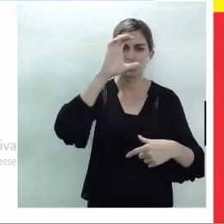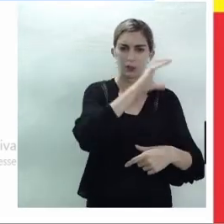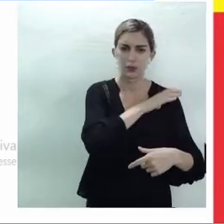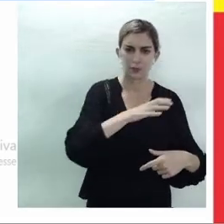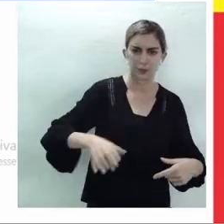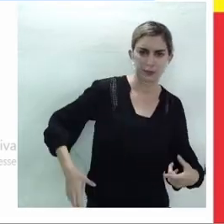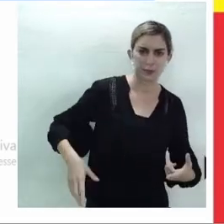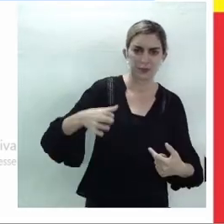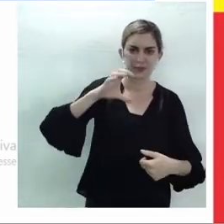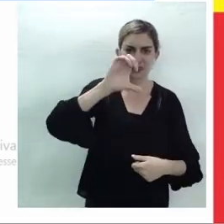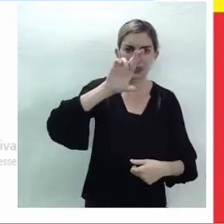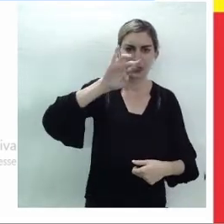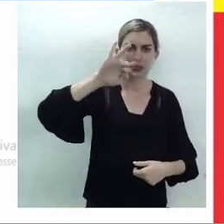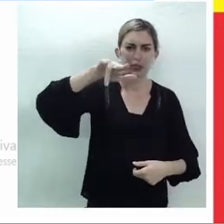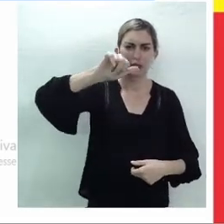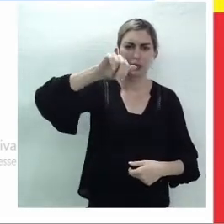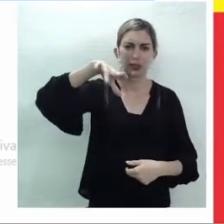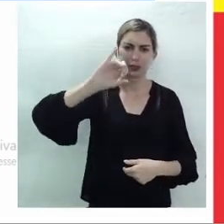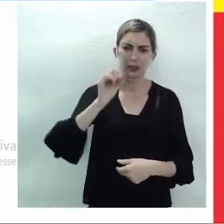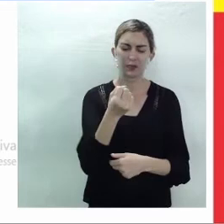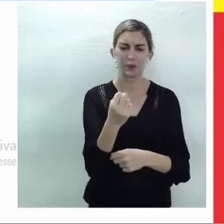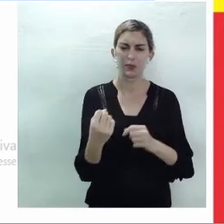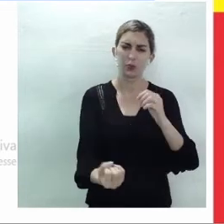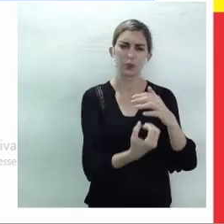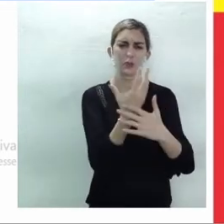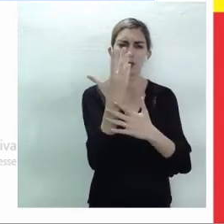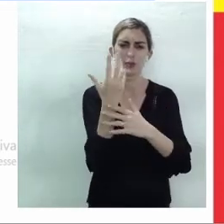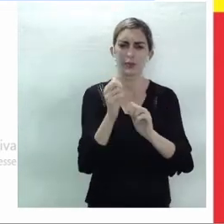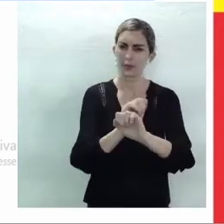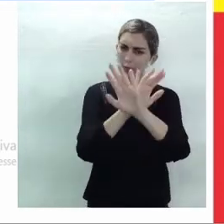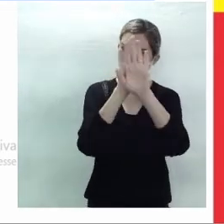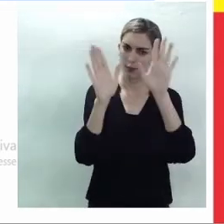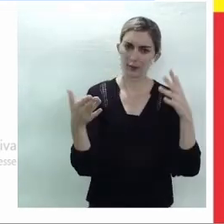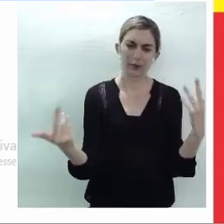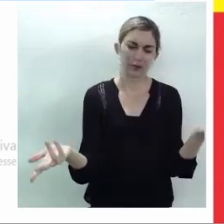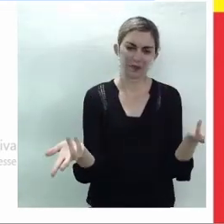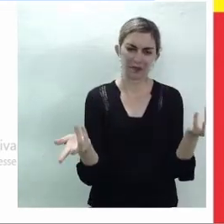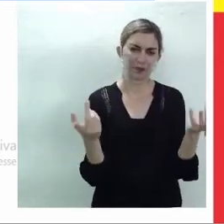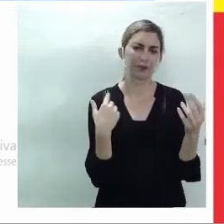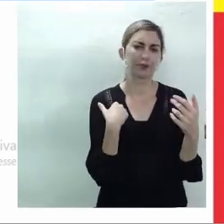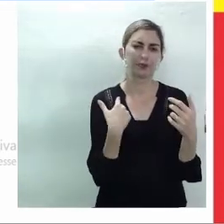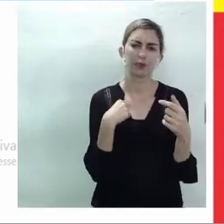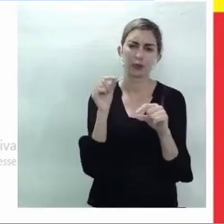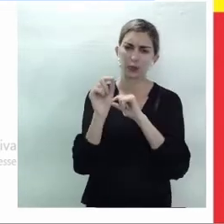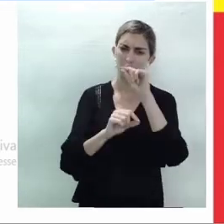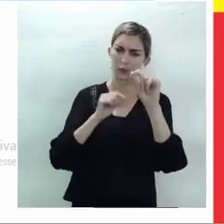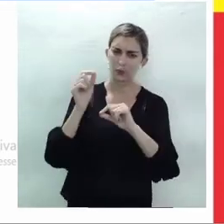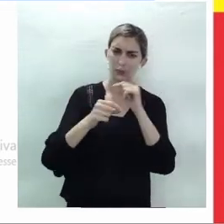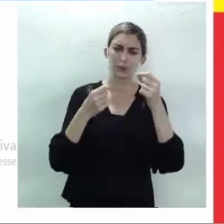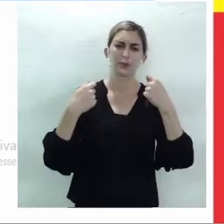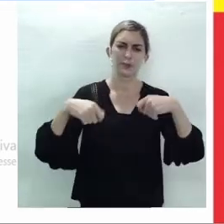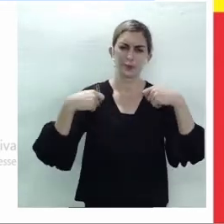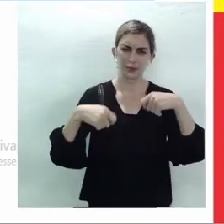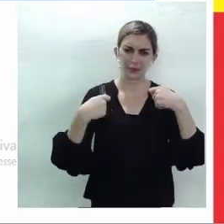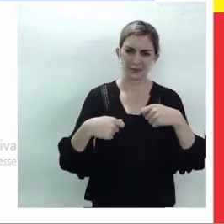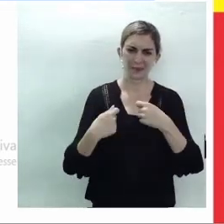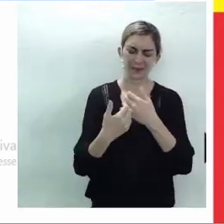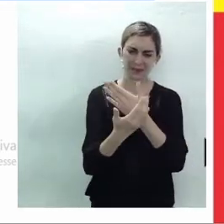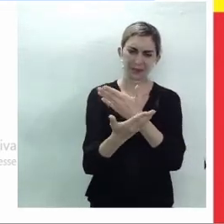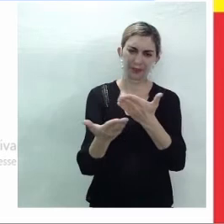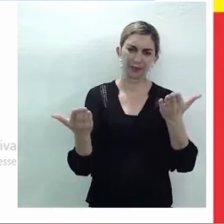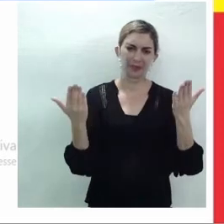cristianismo. Coexistir. Coexistir. Claro que essa coexistência deve-se